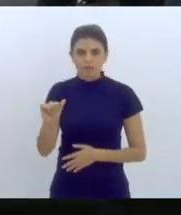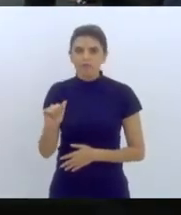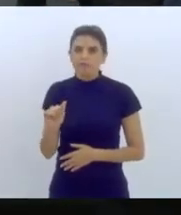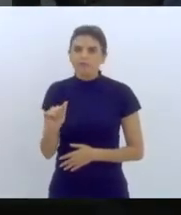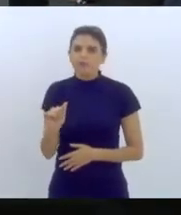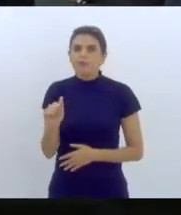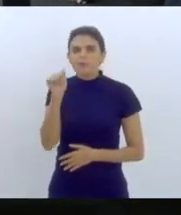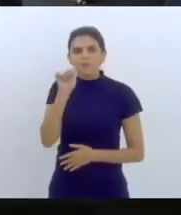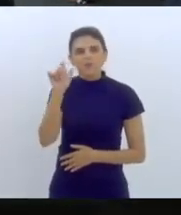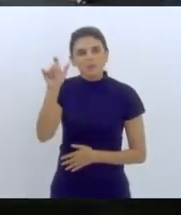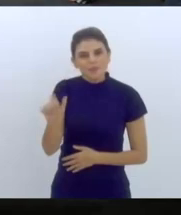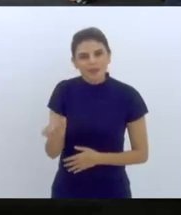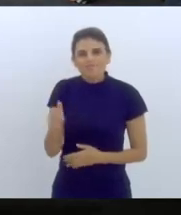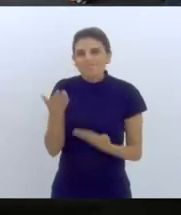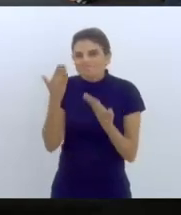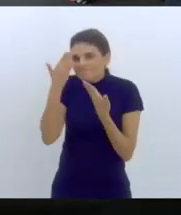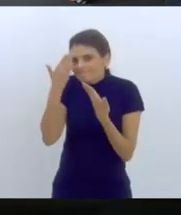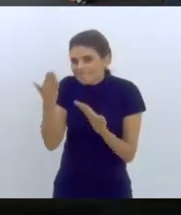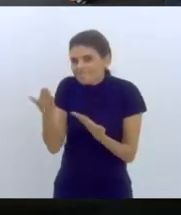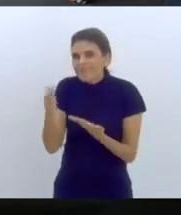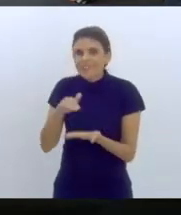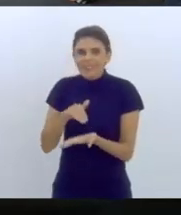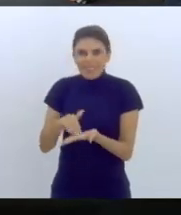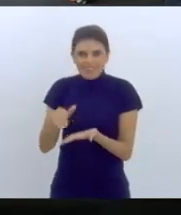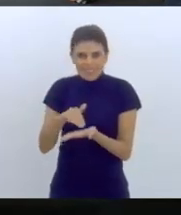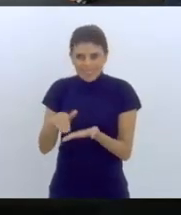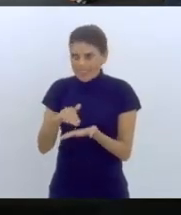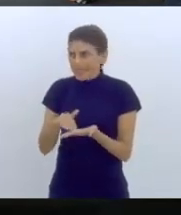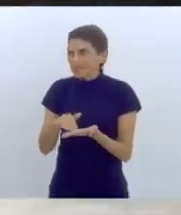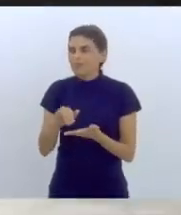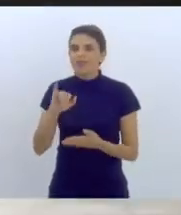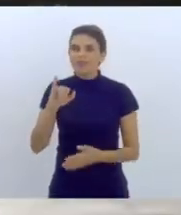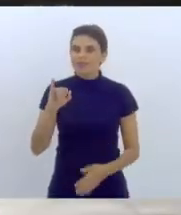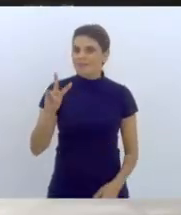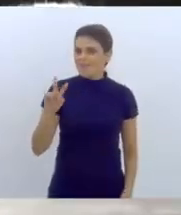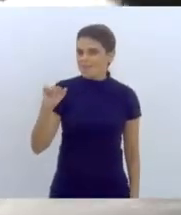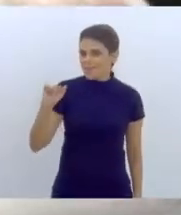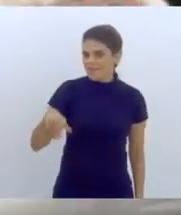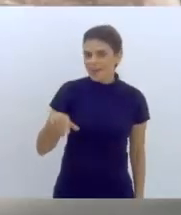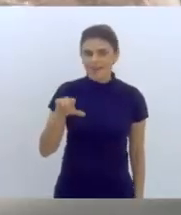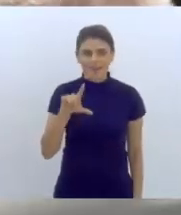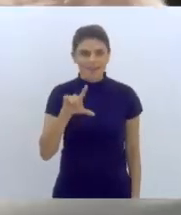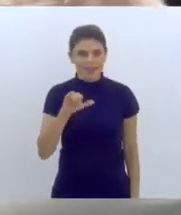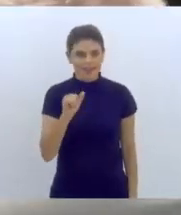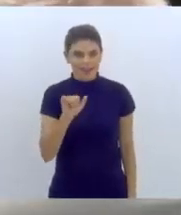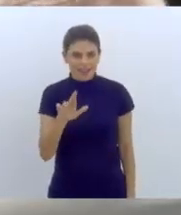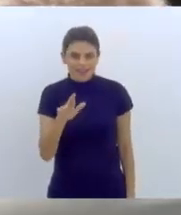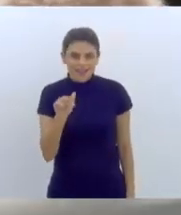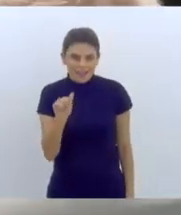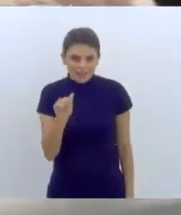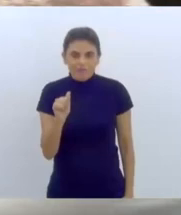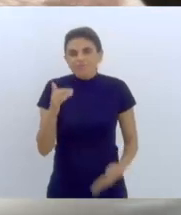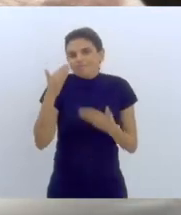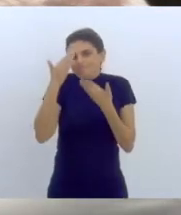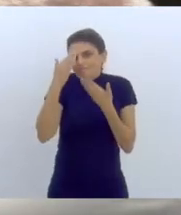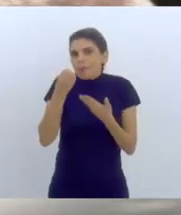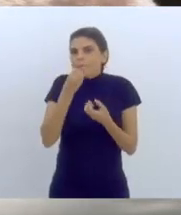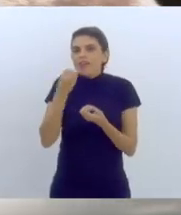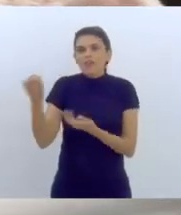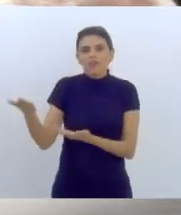do ex-secretário de Cultura do Estado do Rio de Janeiro, Juan Lira. Muito nos honra a sua presença aqui, seja bem-vindo. E